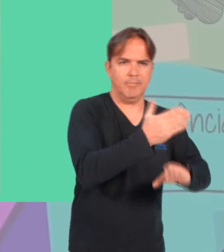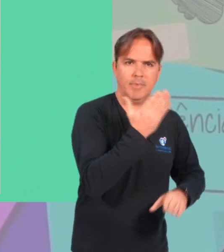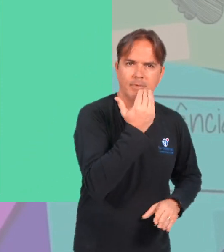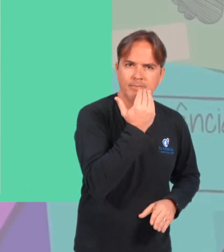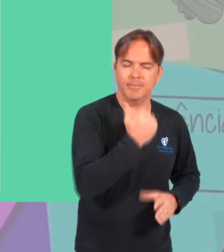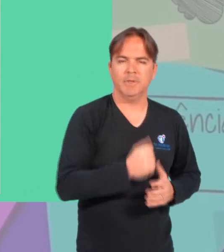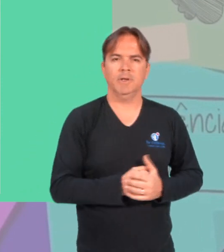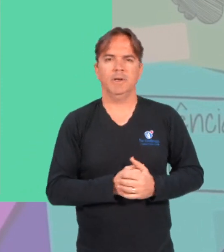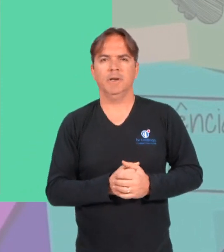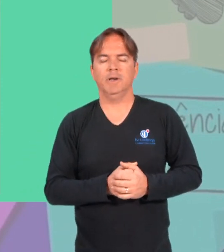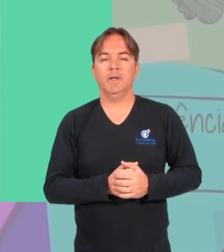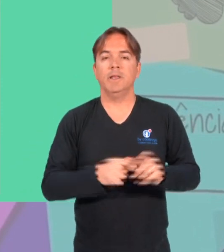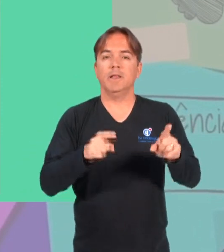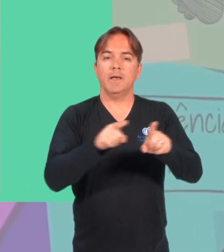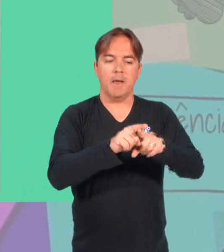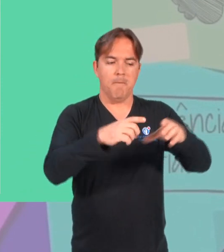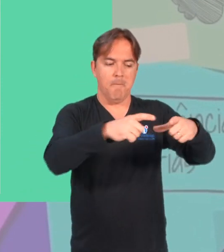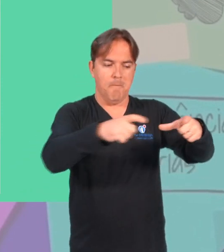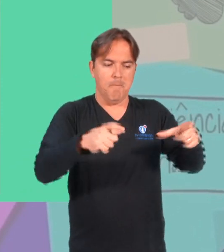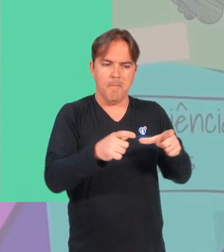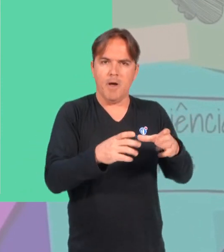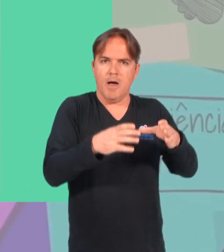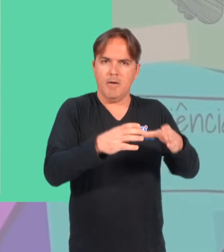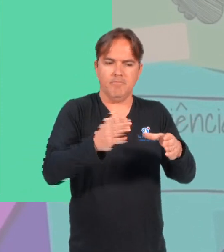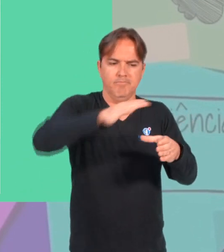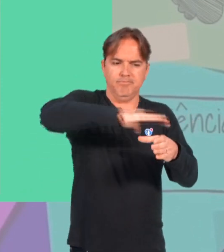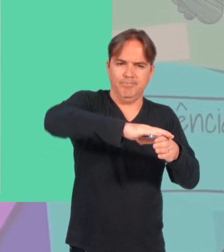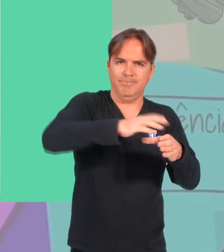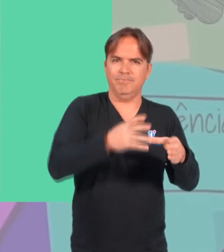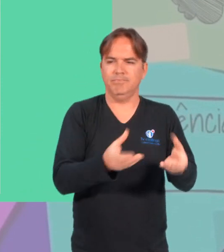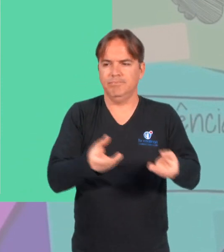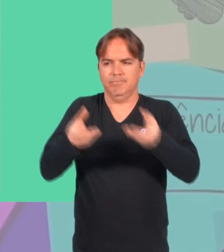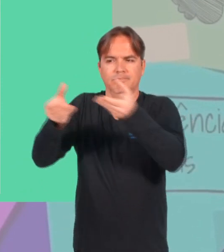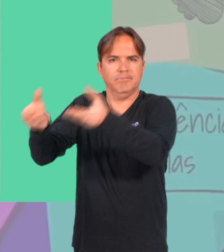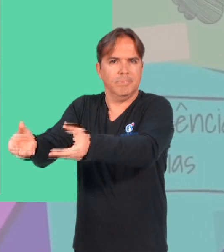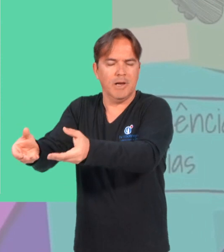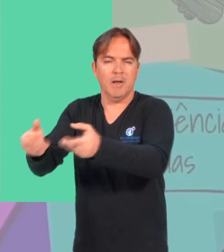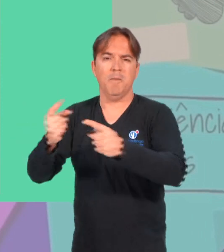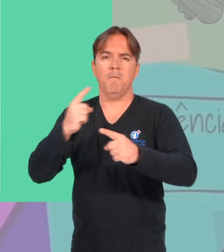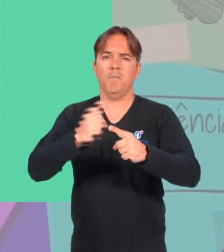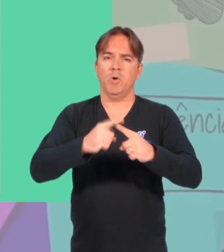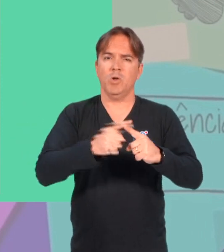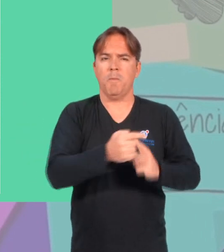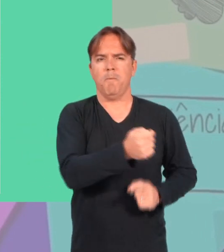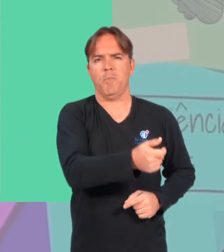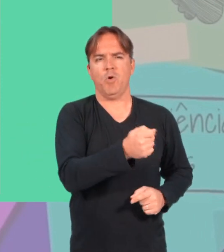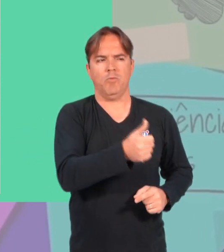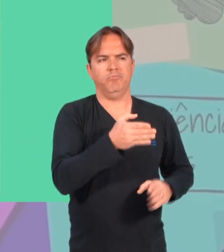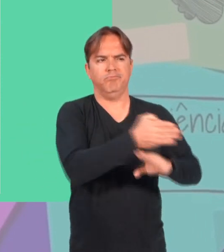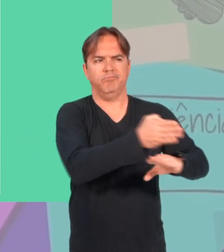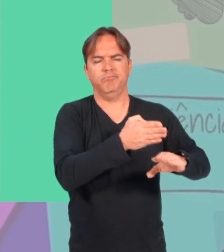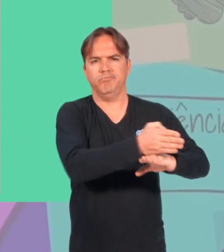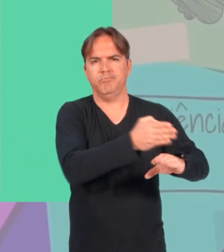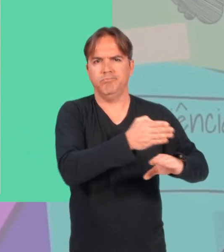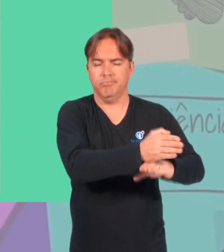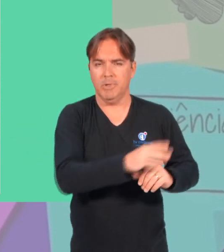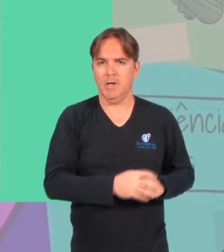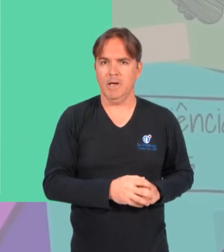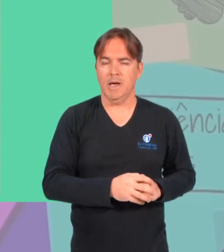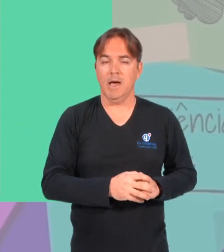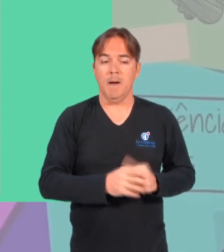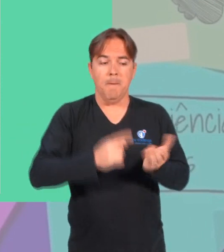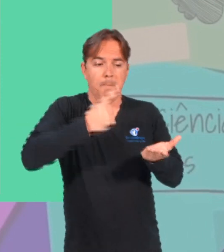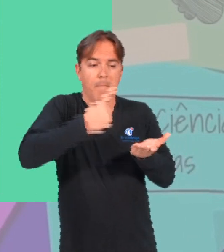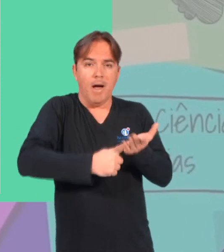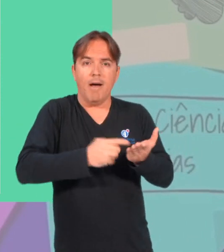as refeições, que vão ser distribuídas em marmitex devido à pouca demanda. Para realizar o